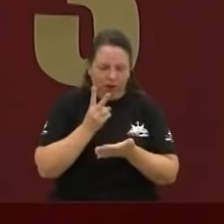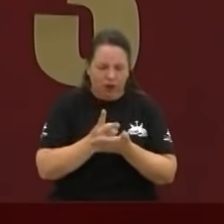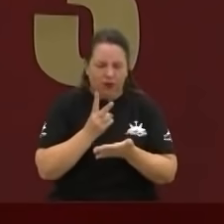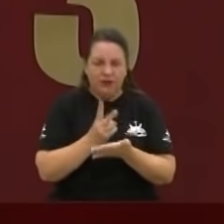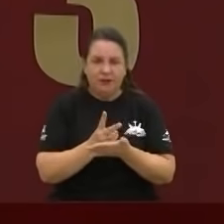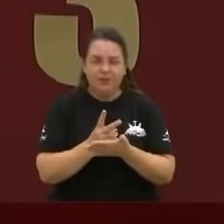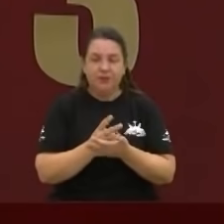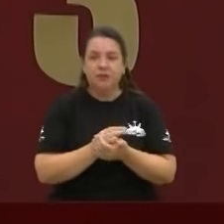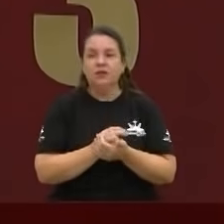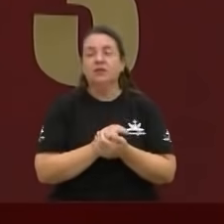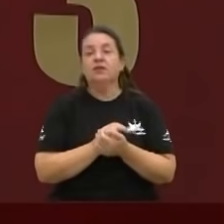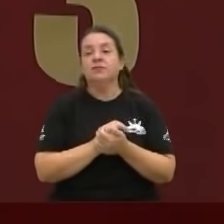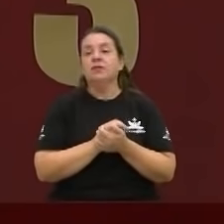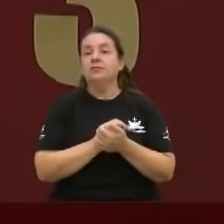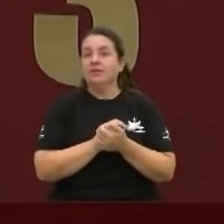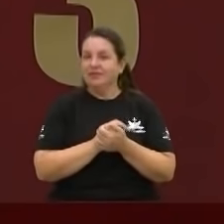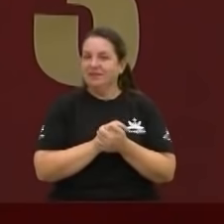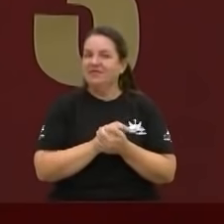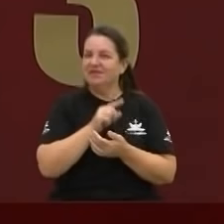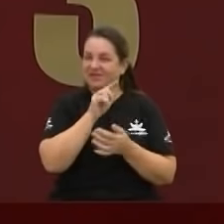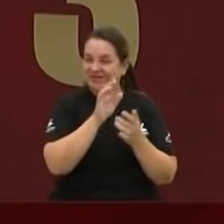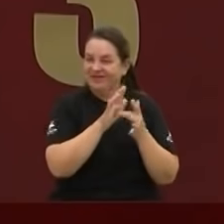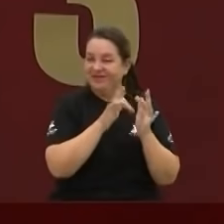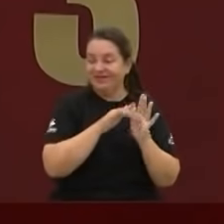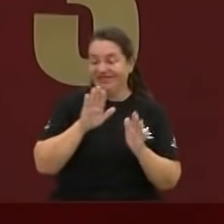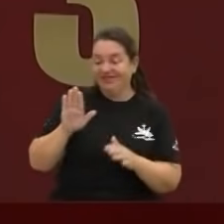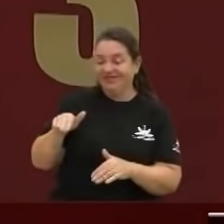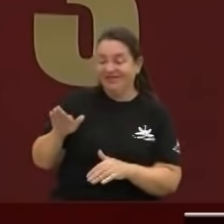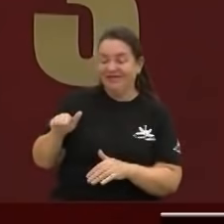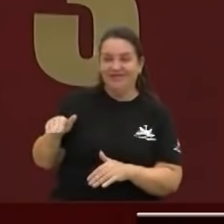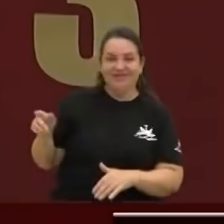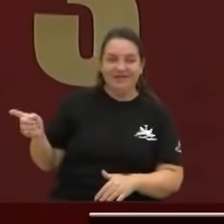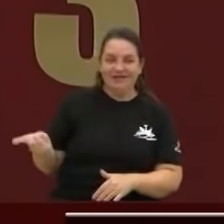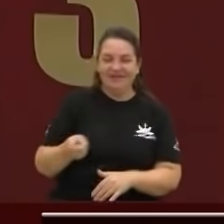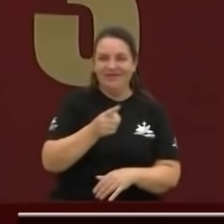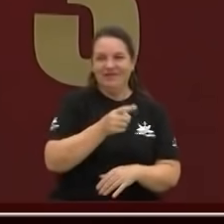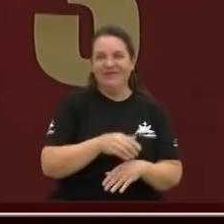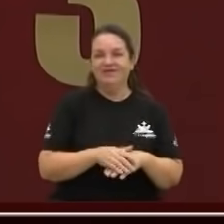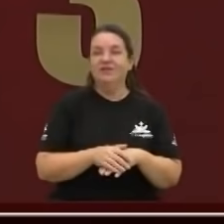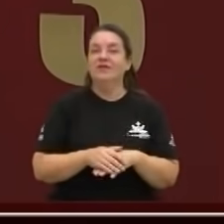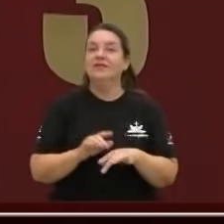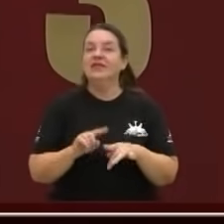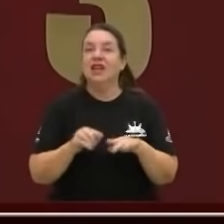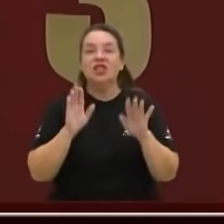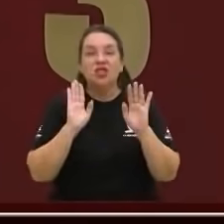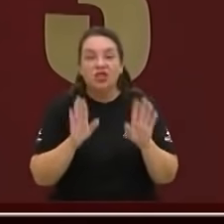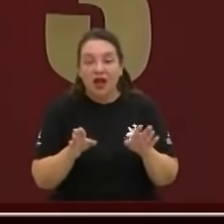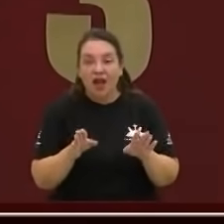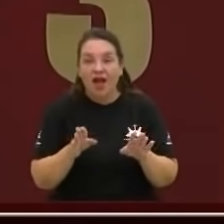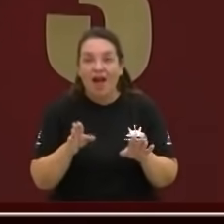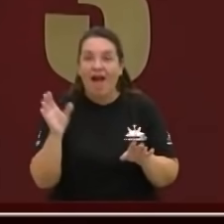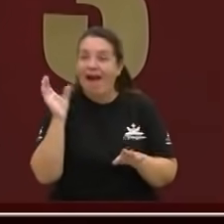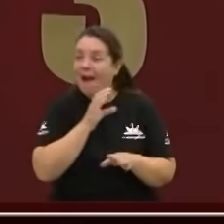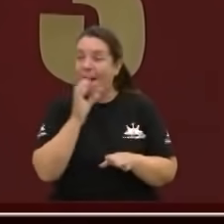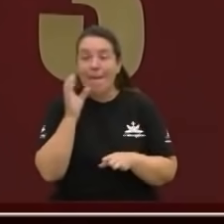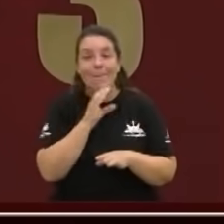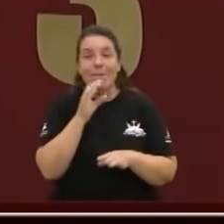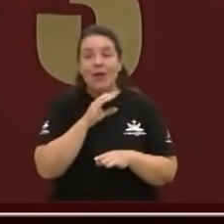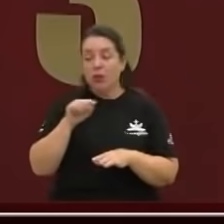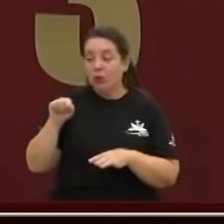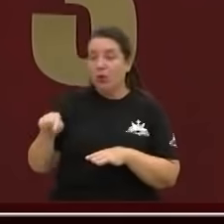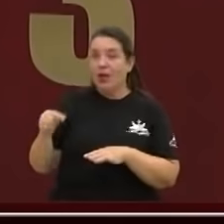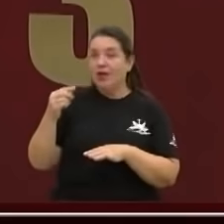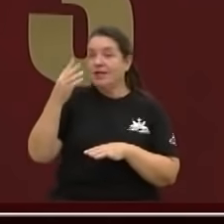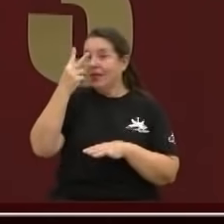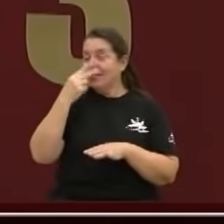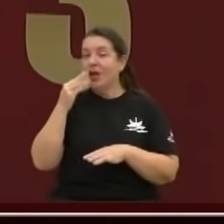Coragem, Ele te chama. Mas é impressionante, meus irmãos, que imediatamente esse